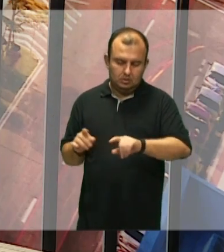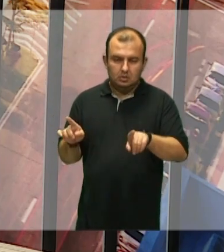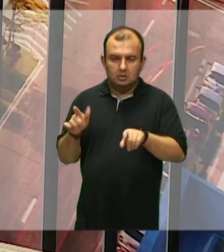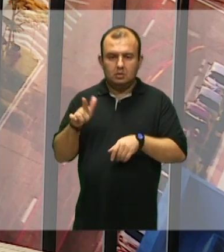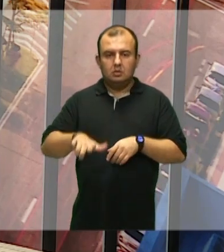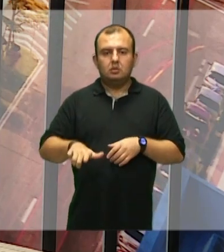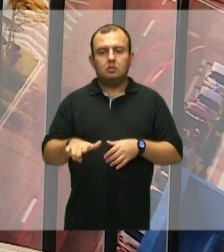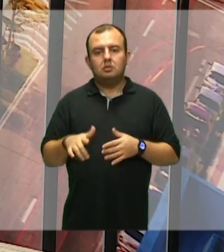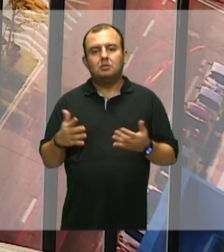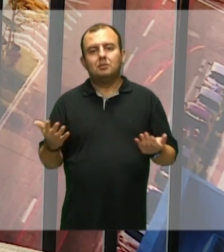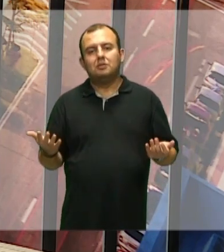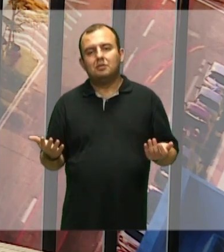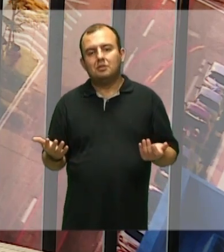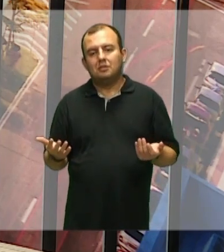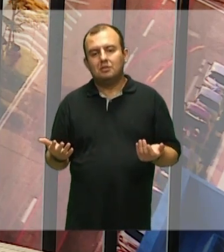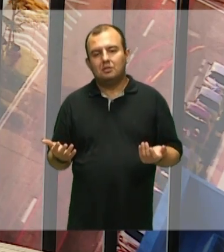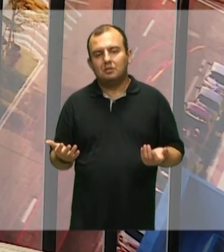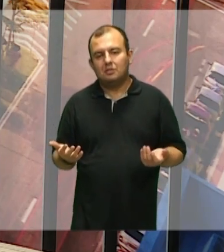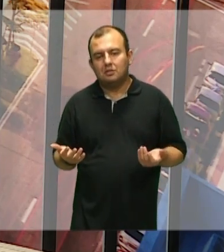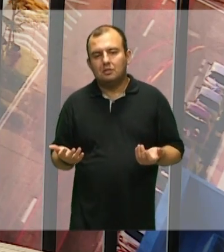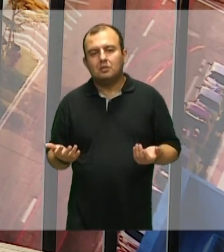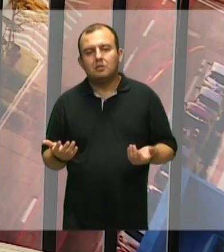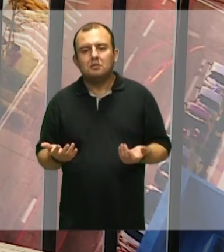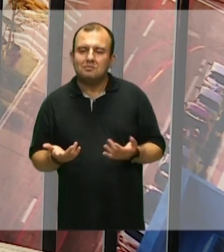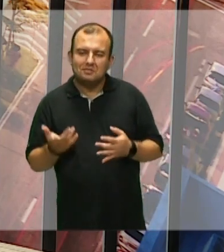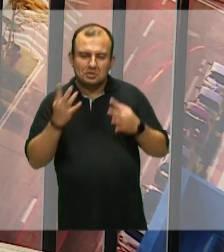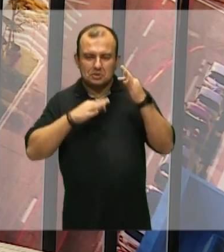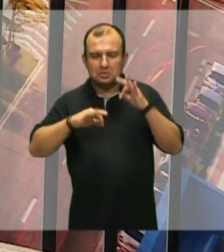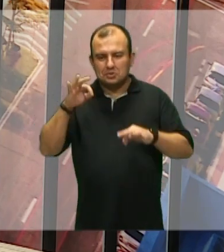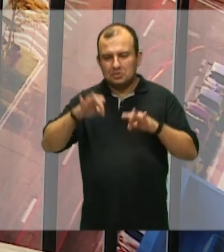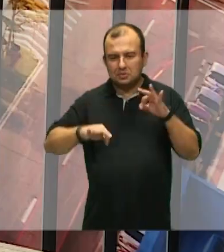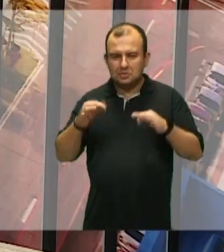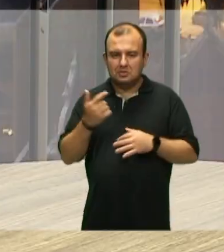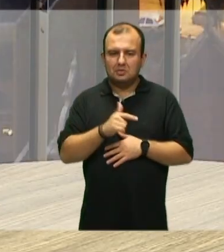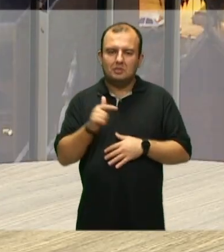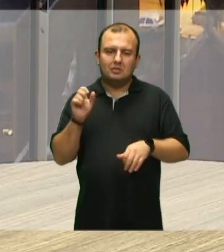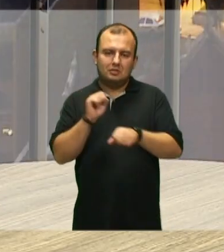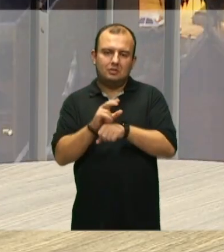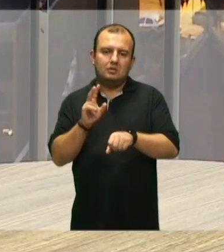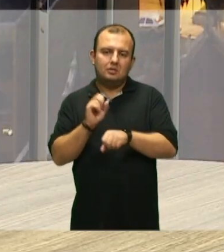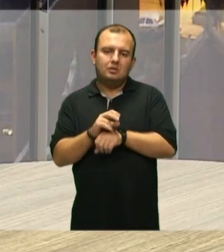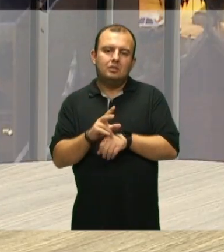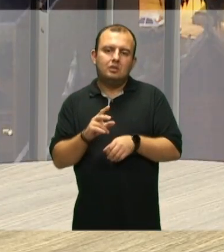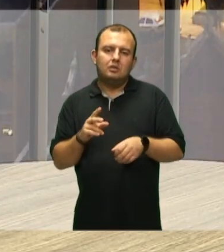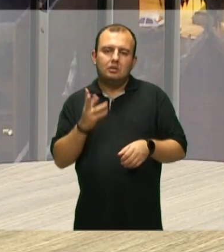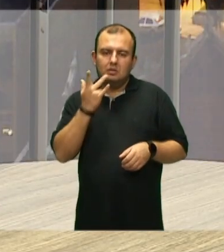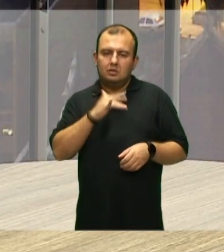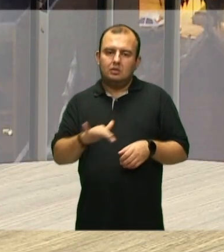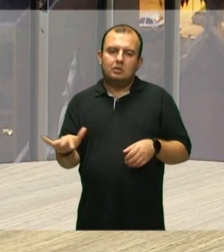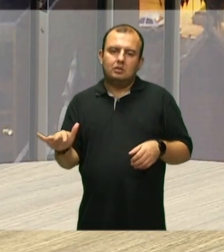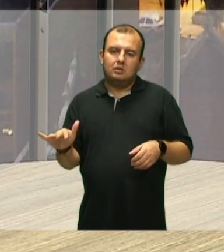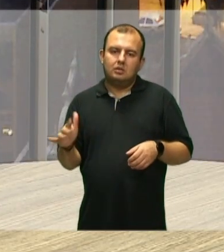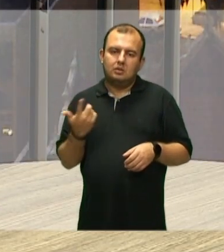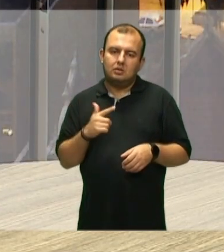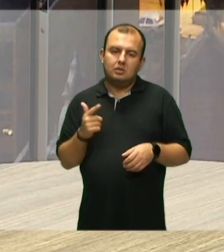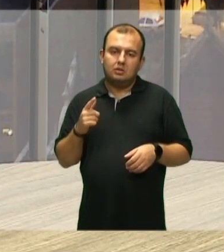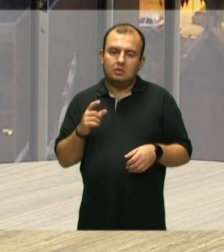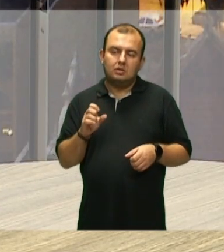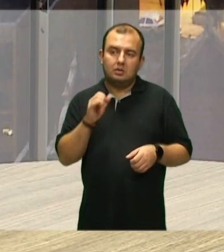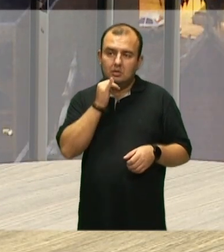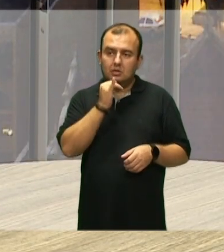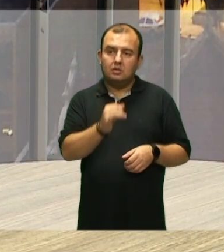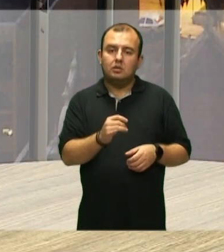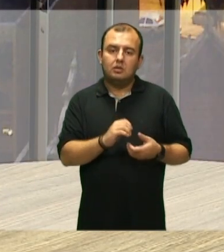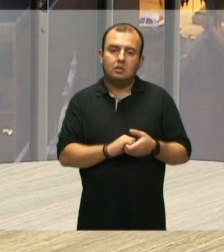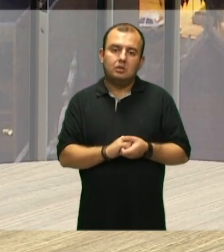apesar de que eu sei que para os espetáculos não tem mais vaga, eu acho, né, para criança. Olha, eu vou te dizer